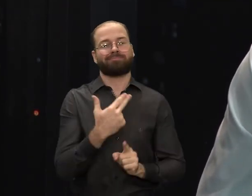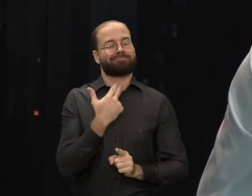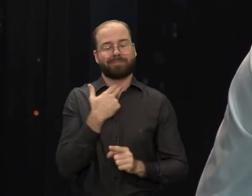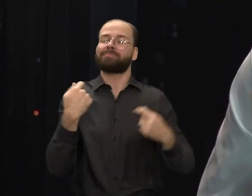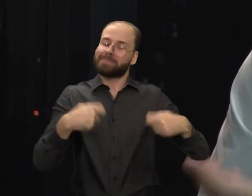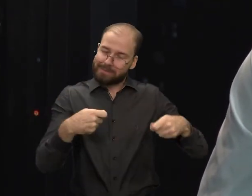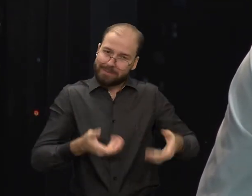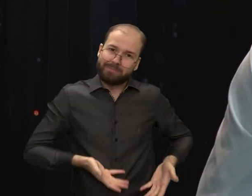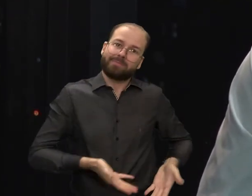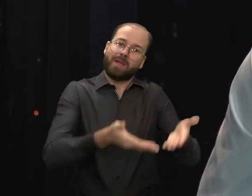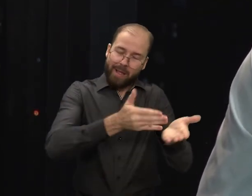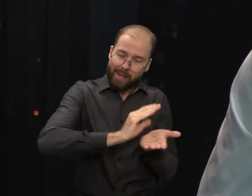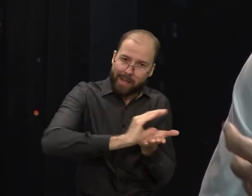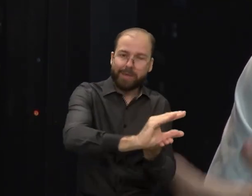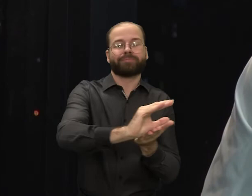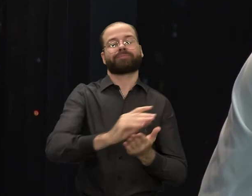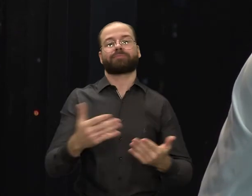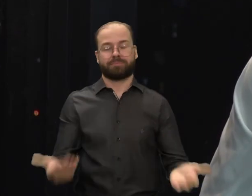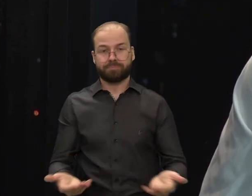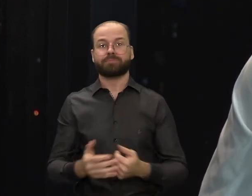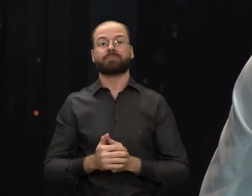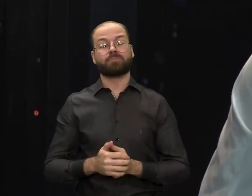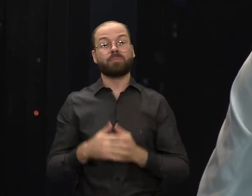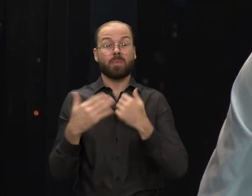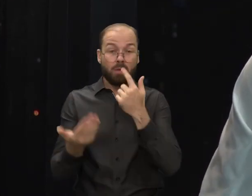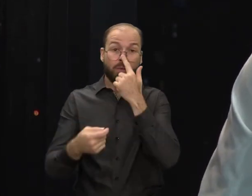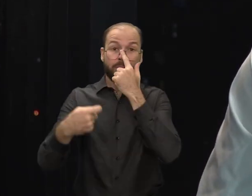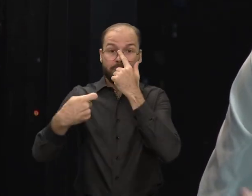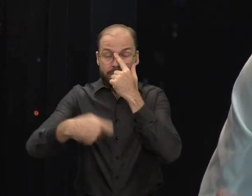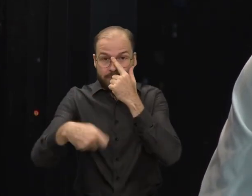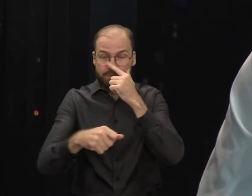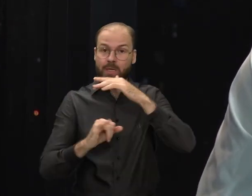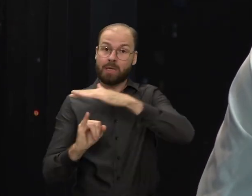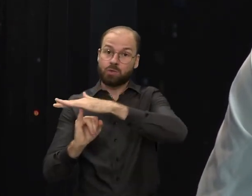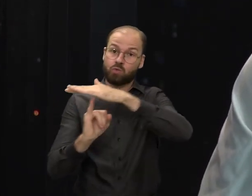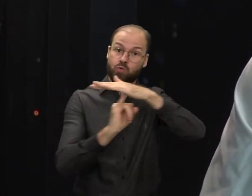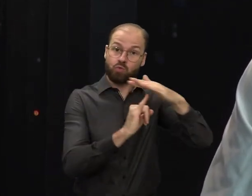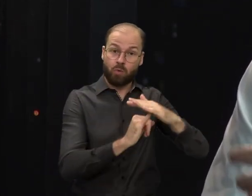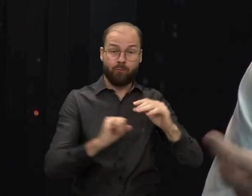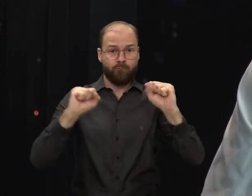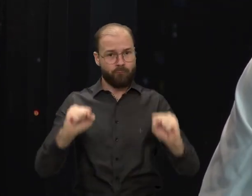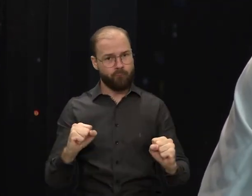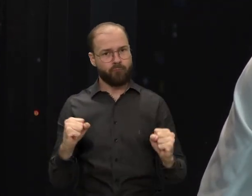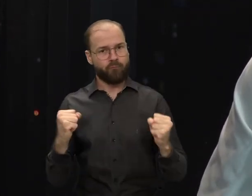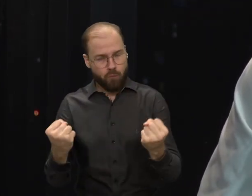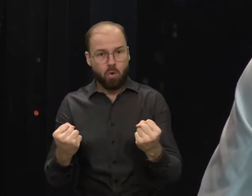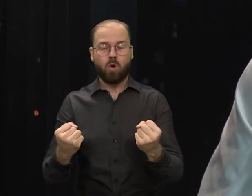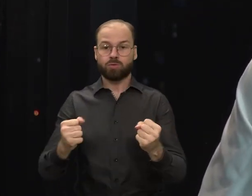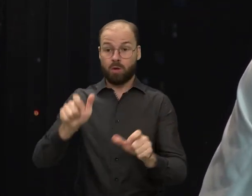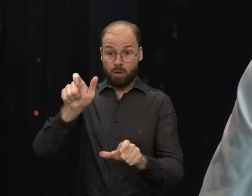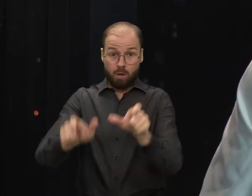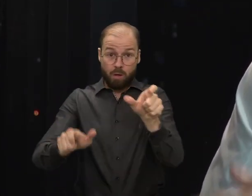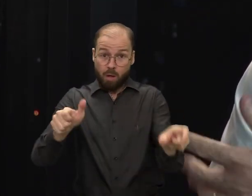E você precisa ter instituições fortalecidas com profissionais